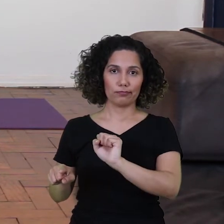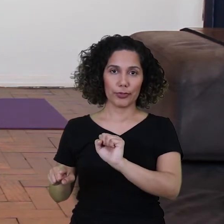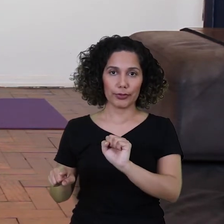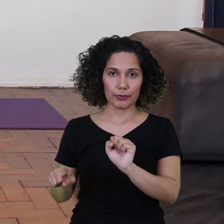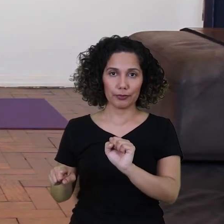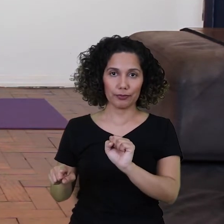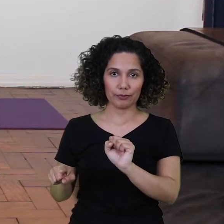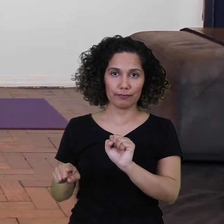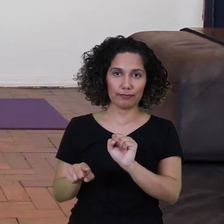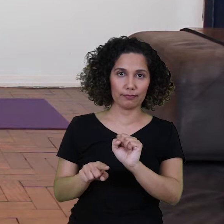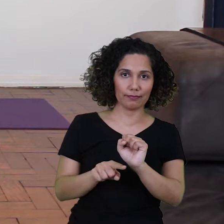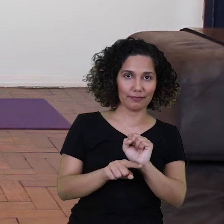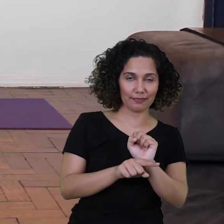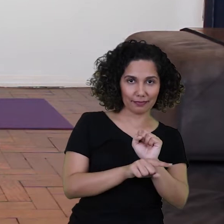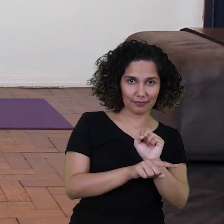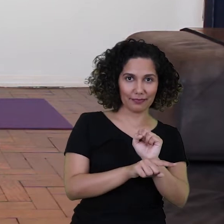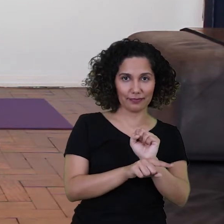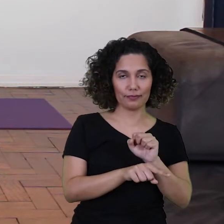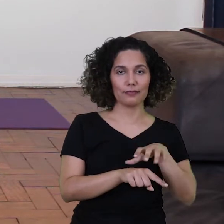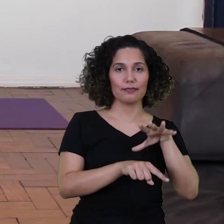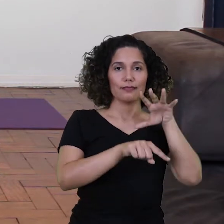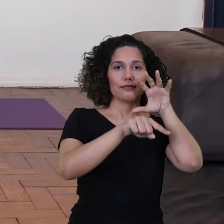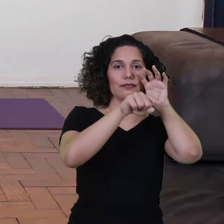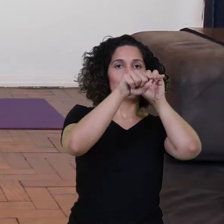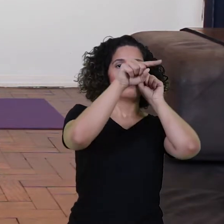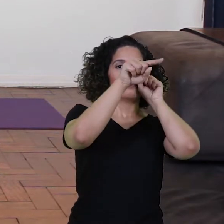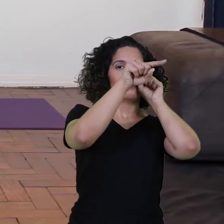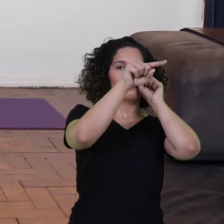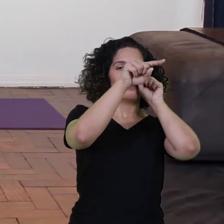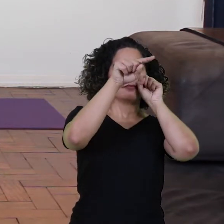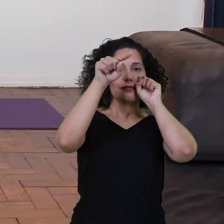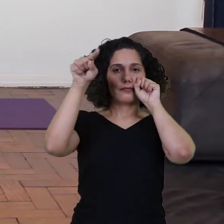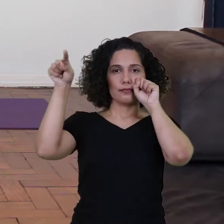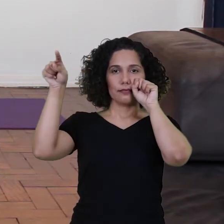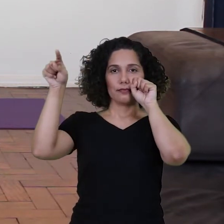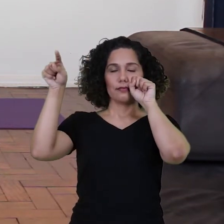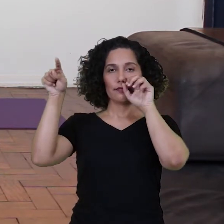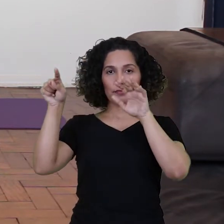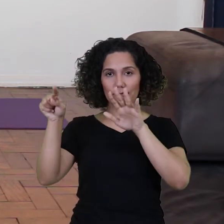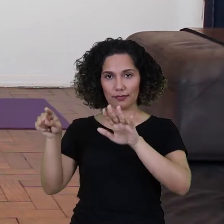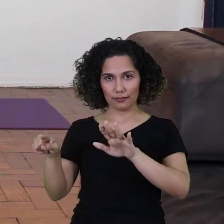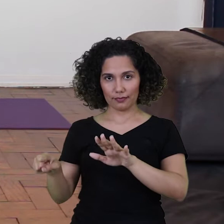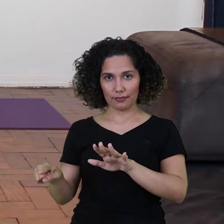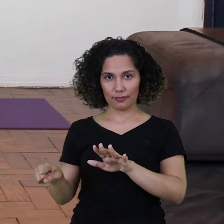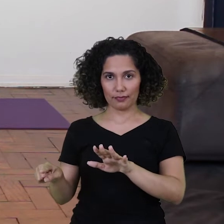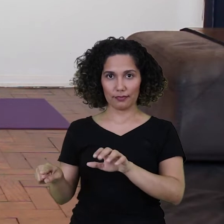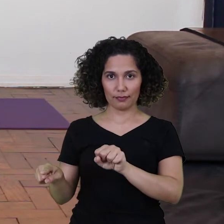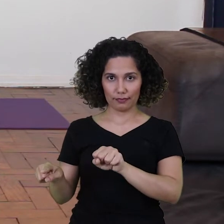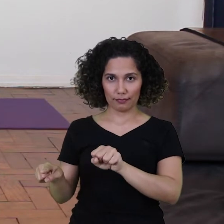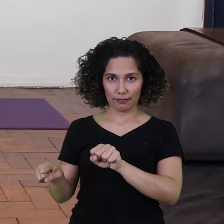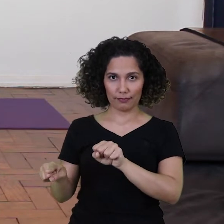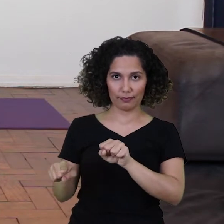pulmão vazio, fazendo a parte de baixo do quadrado. Então, a gente vai inspirar, reter,